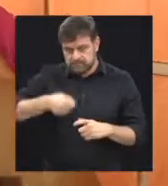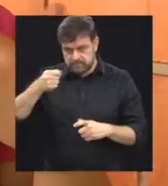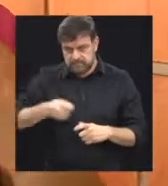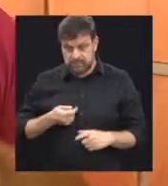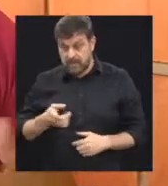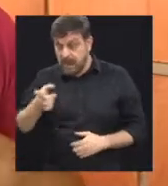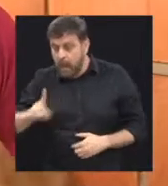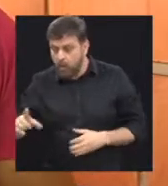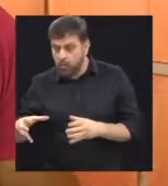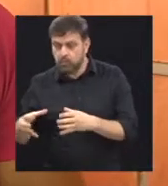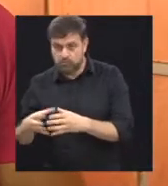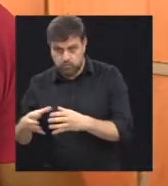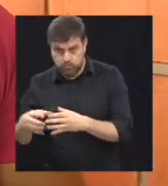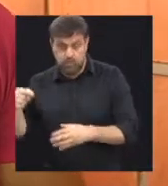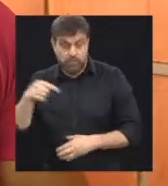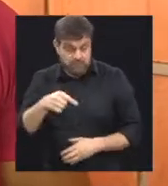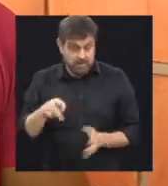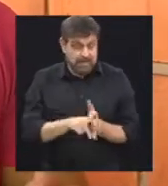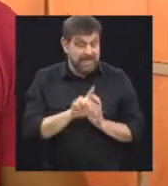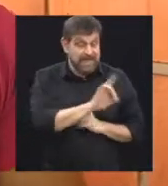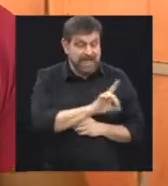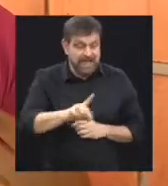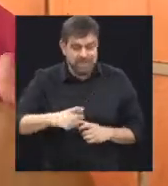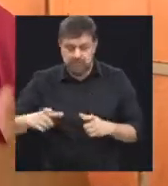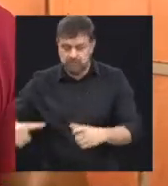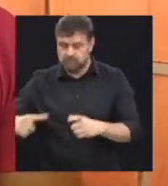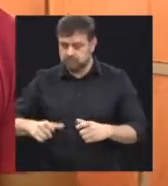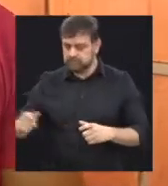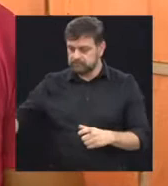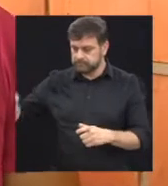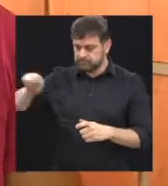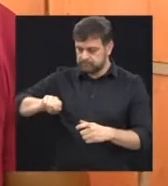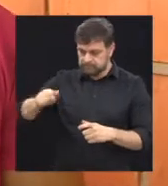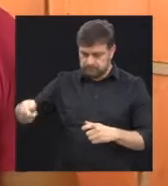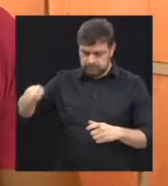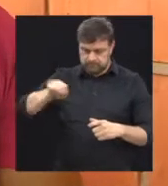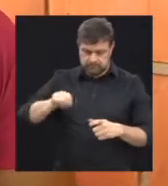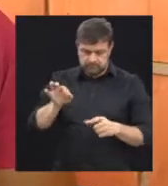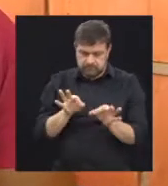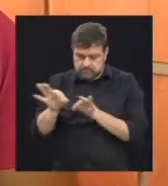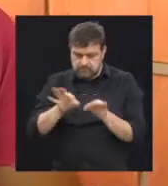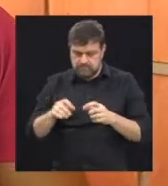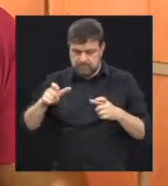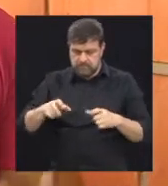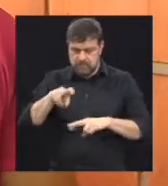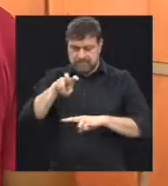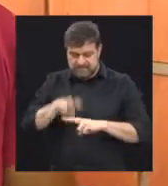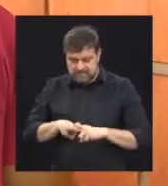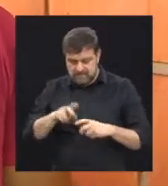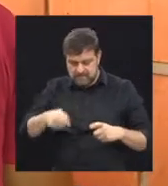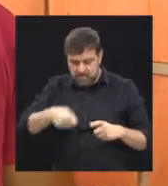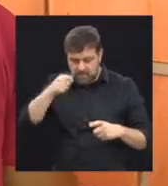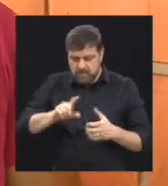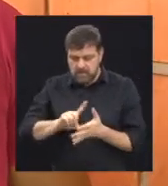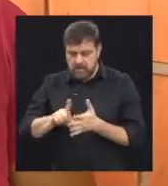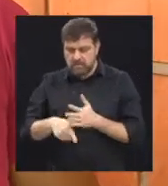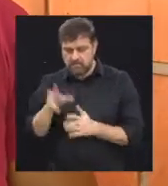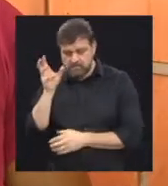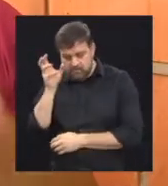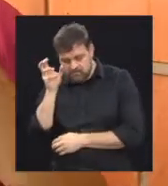última turma que eles estão se servindo sozinho. Então eles mesmos pegam a sua refeição e sentam. Depois a hora do